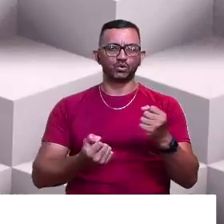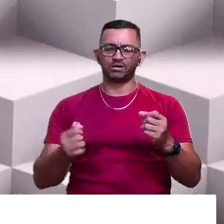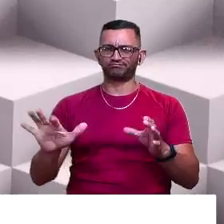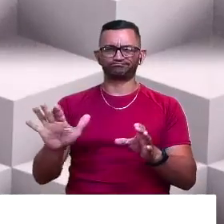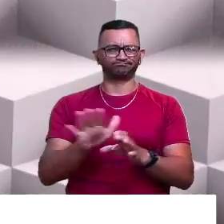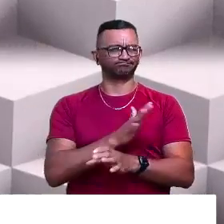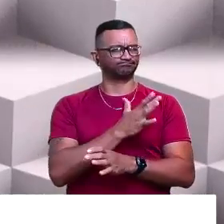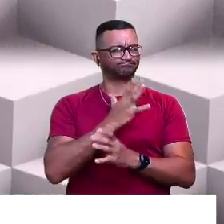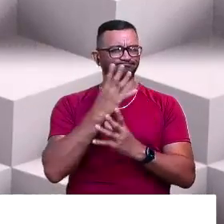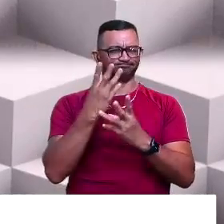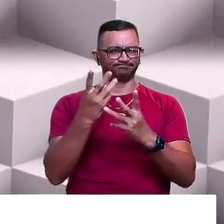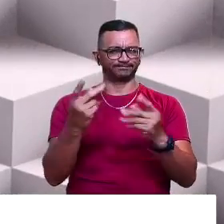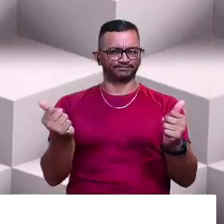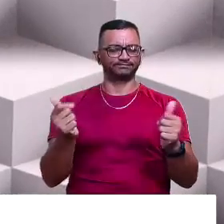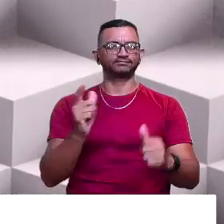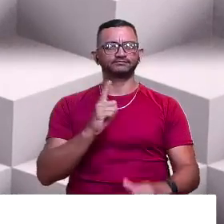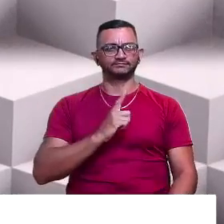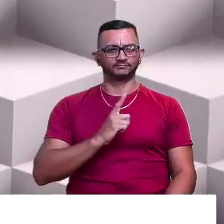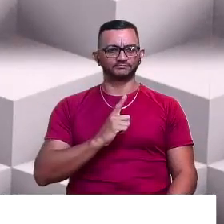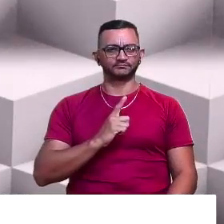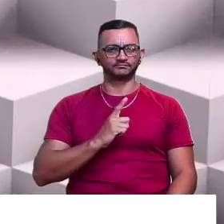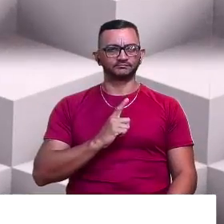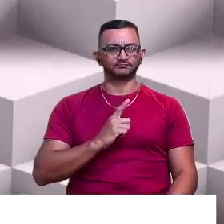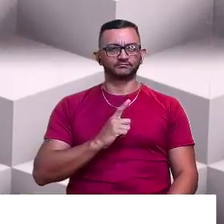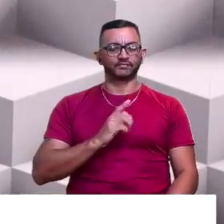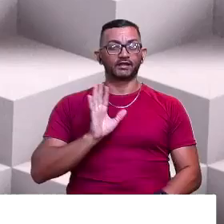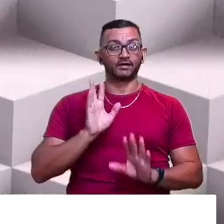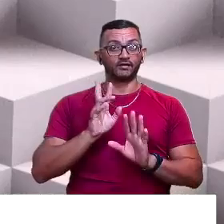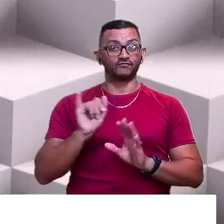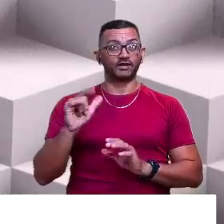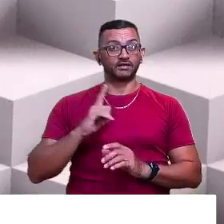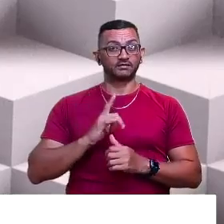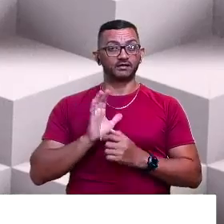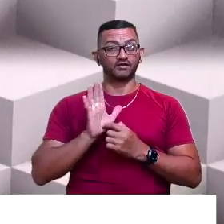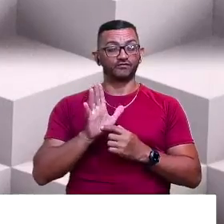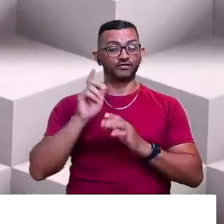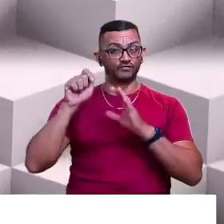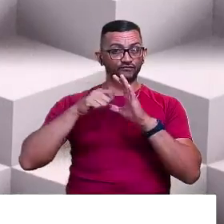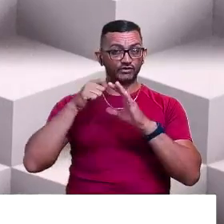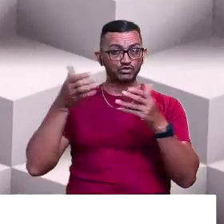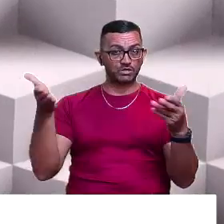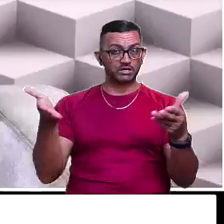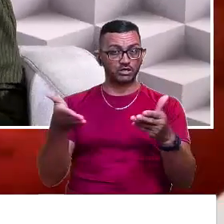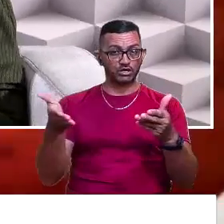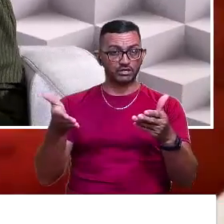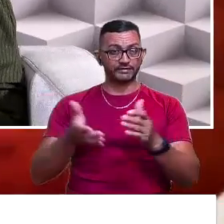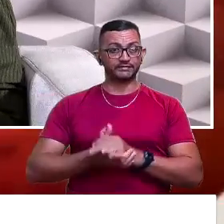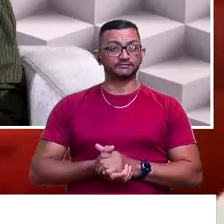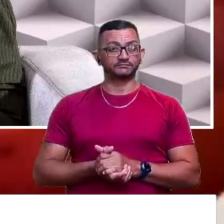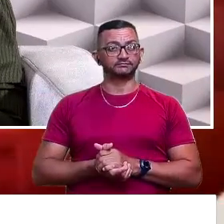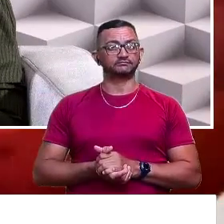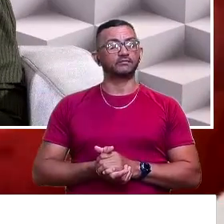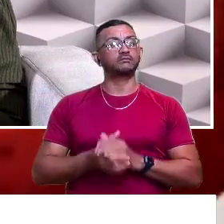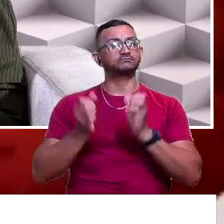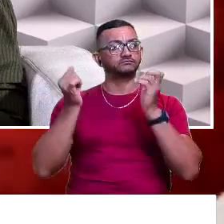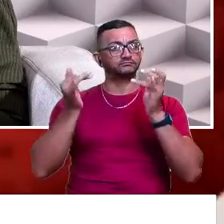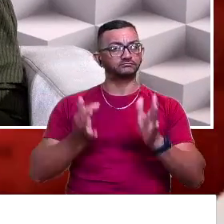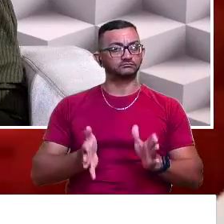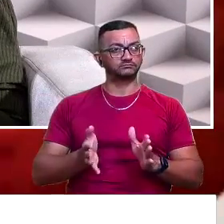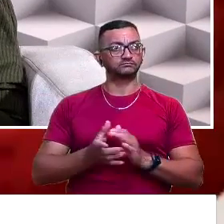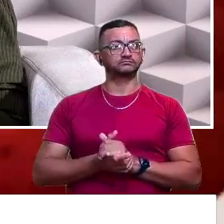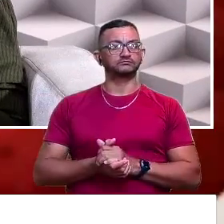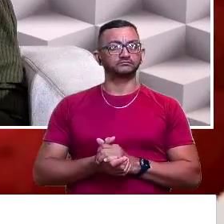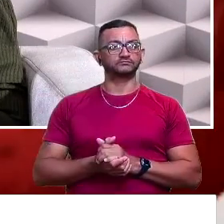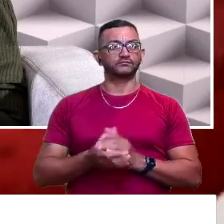mas o carro foi totalmente destruído pelo fogo, viu? Valéria, a gente vai acompanhar esse vídeo agora, não é? Você narrou a história, contou